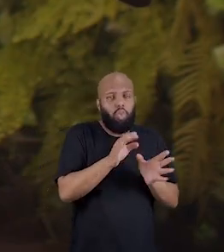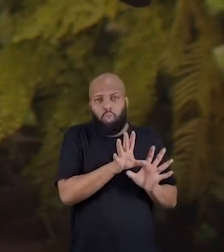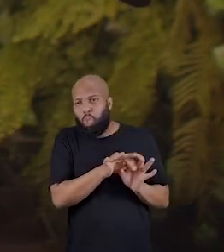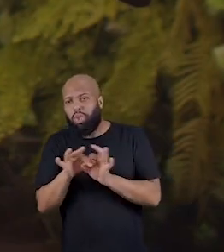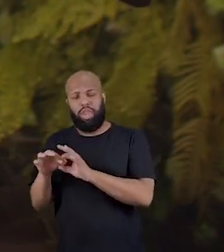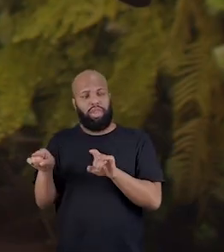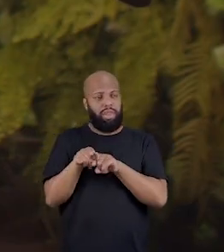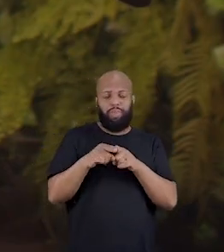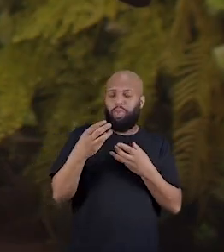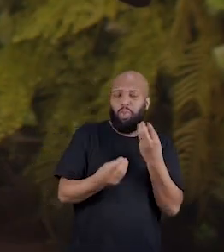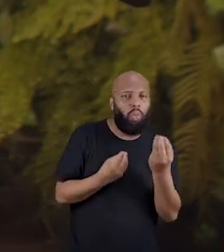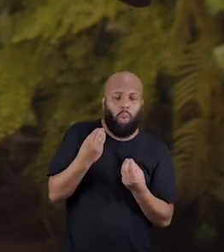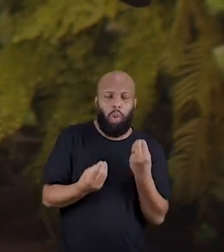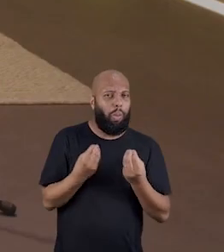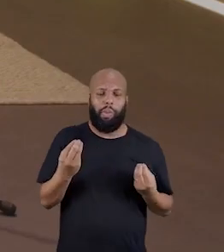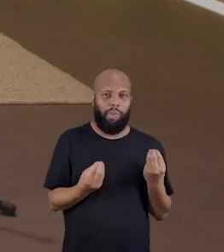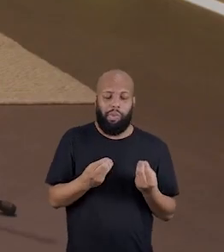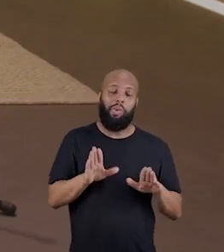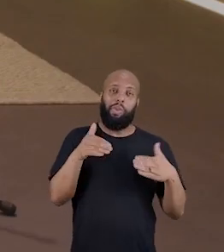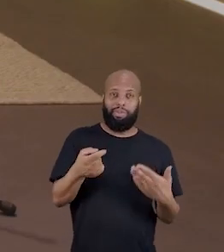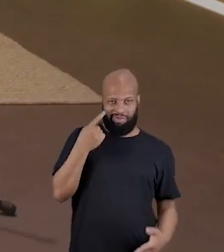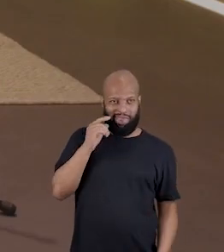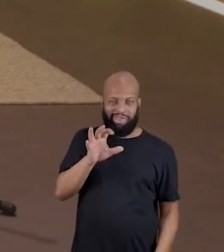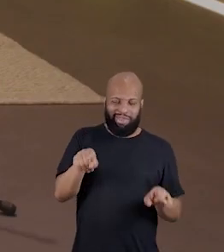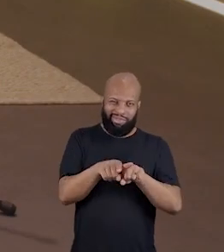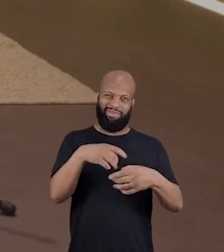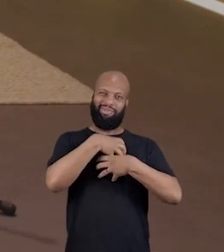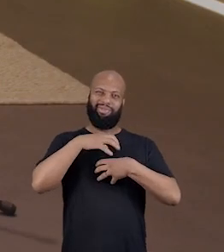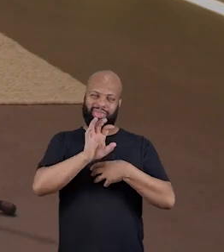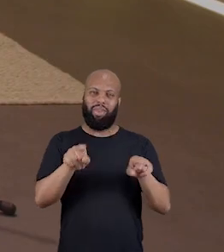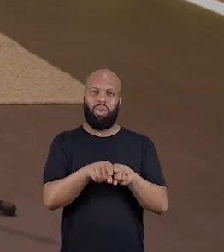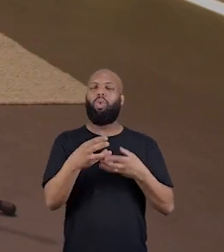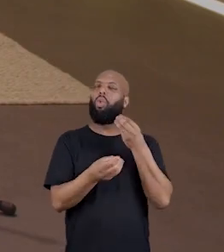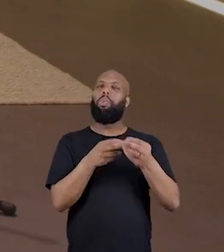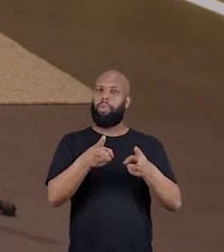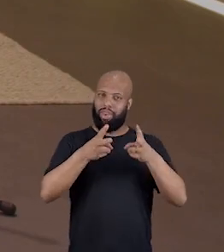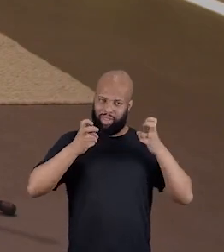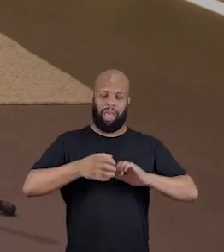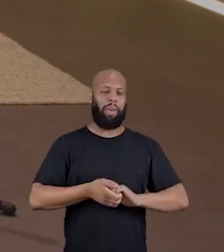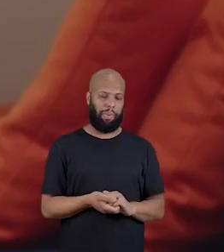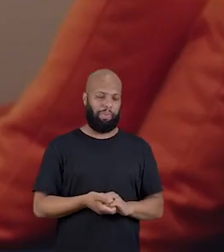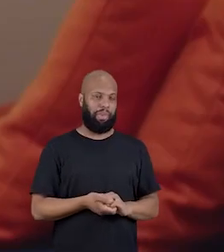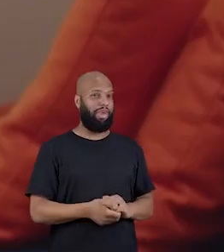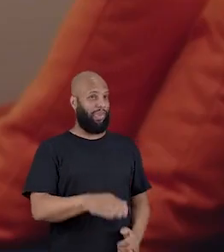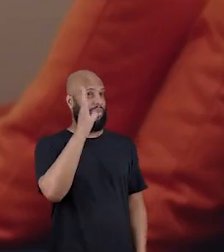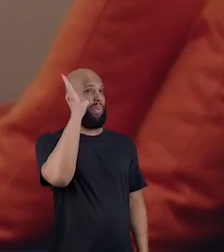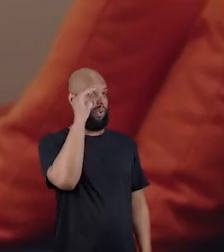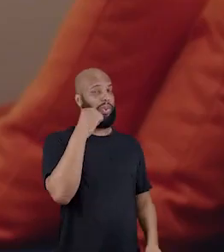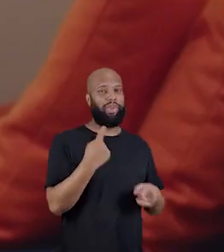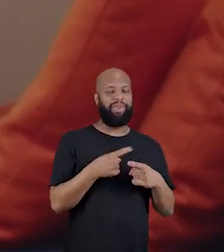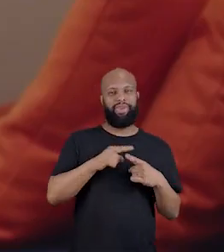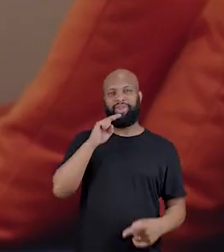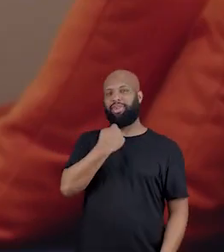aqui, algum contorno, que a gente vai falar um pouco mais sobre isso. Então, você vê isso também? Assim, como que você percebe isso? Isso é